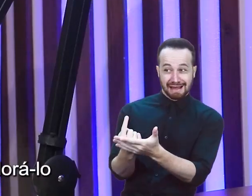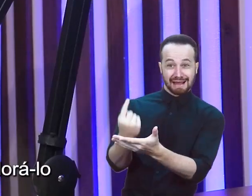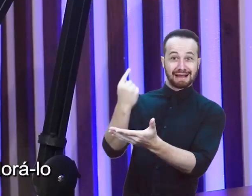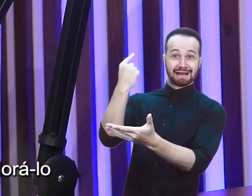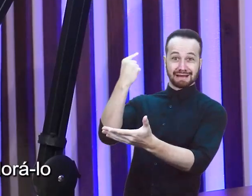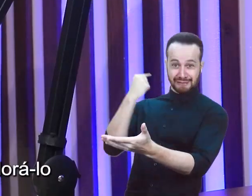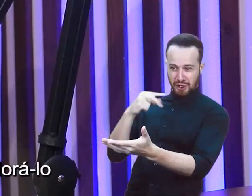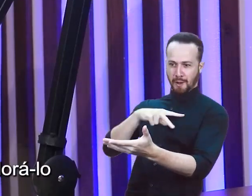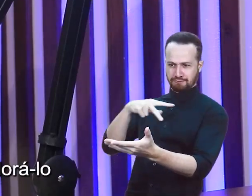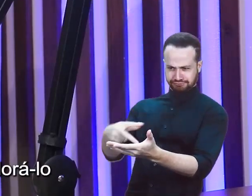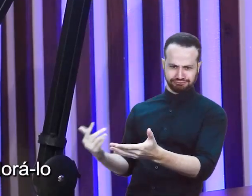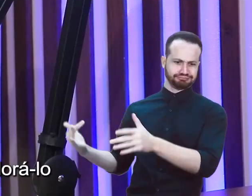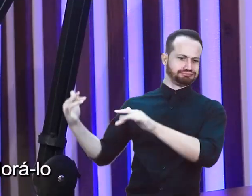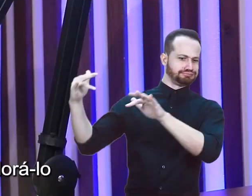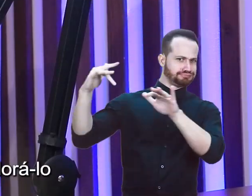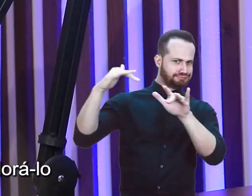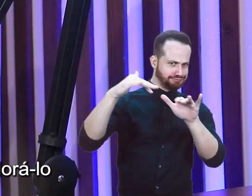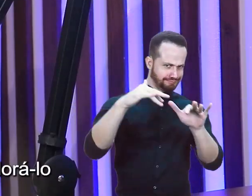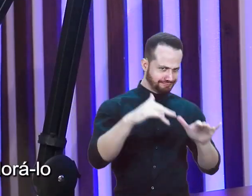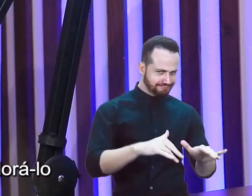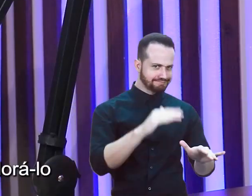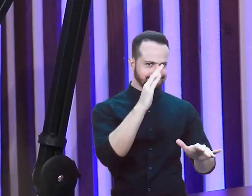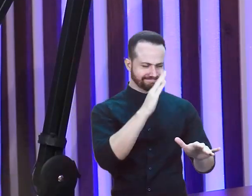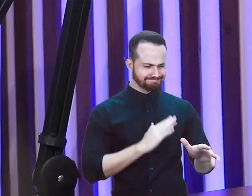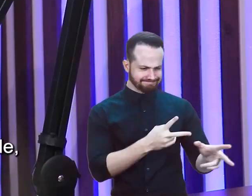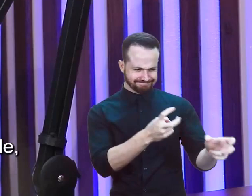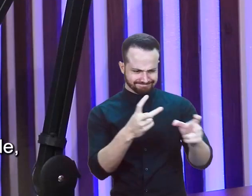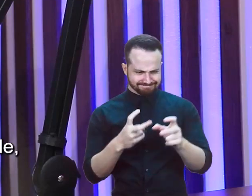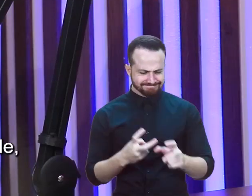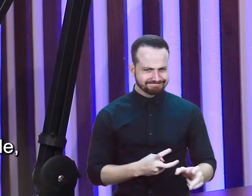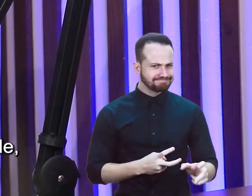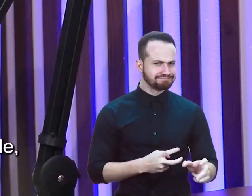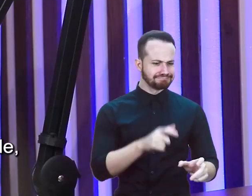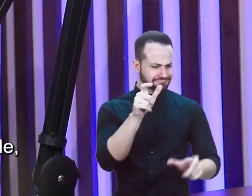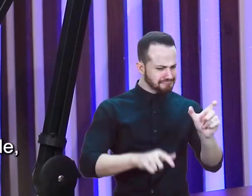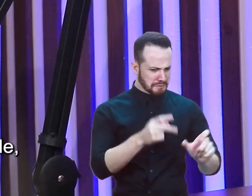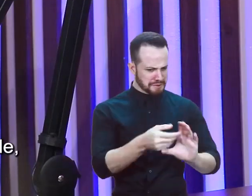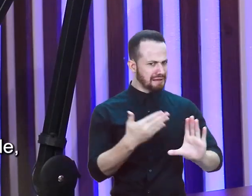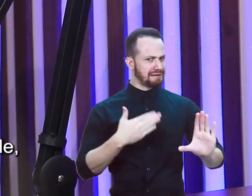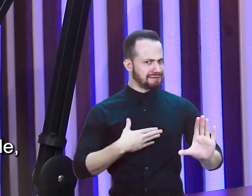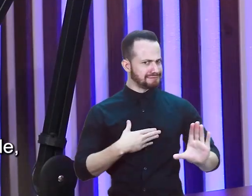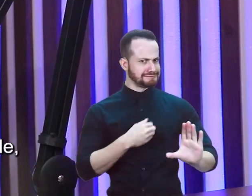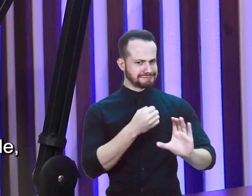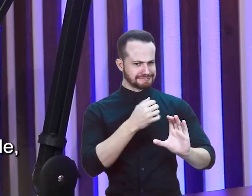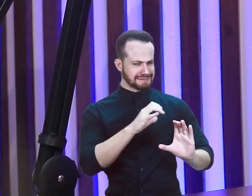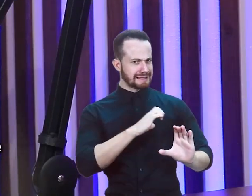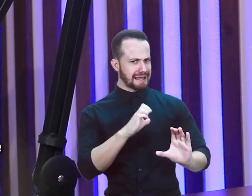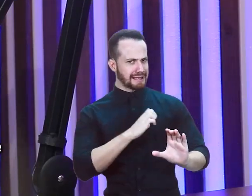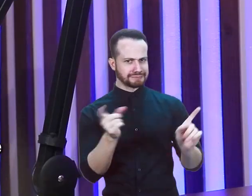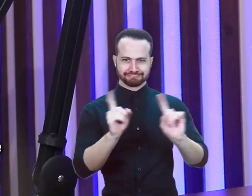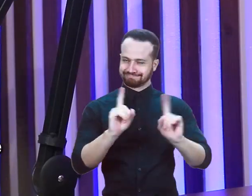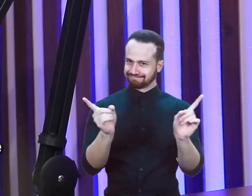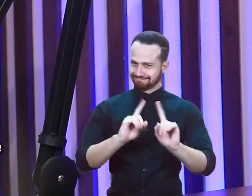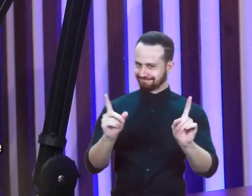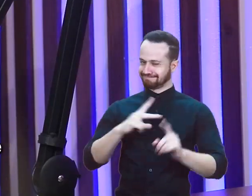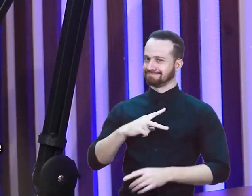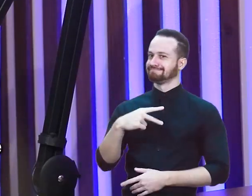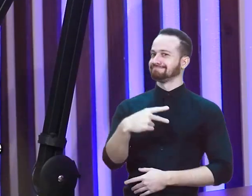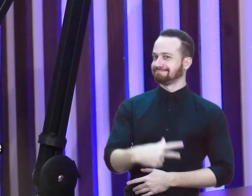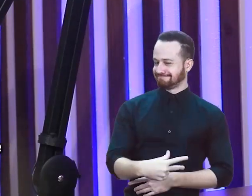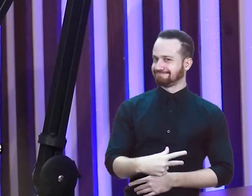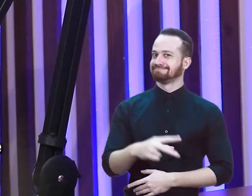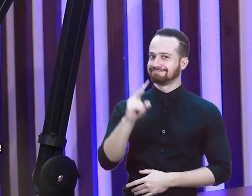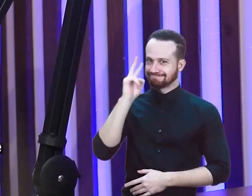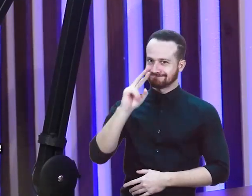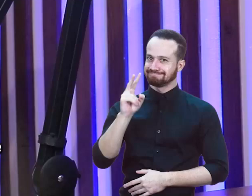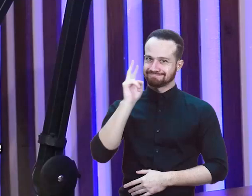veio para o Brasil para explorá-lo não são pessoas de boa índole vinda de Portugal. O que se diz